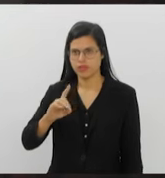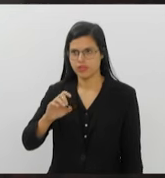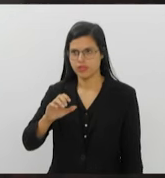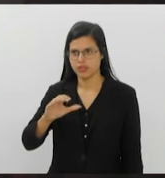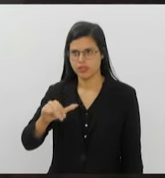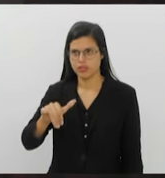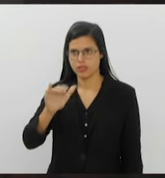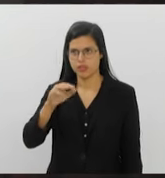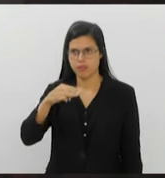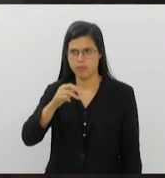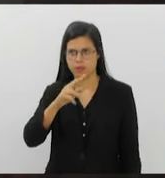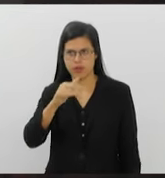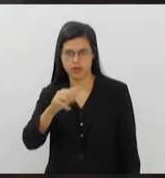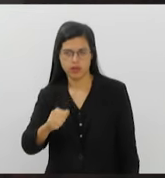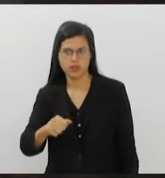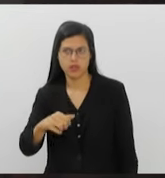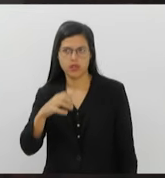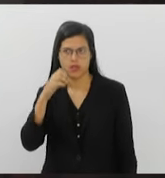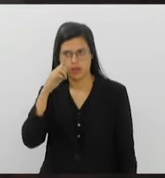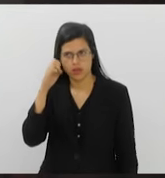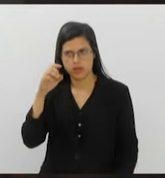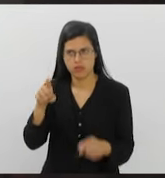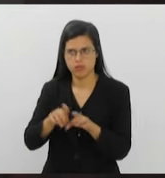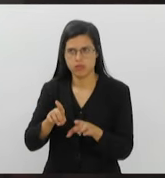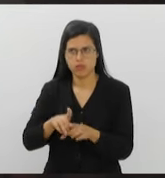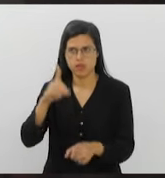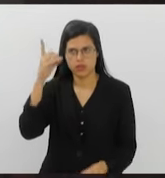também. Élica também. Dani Balbi.